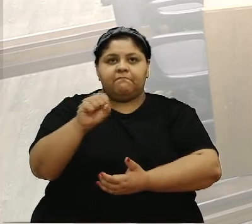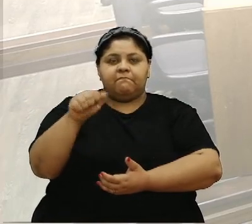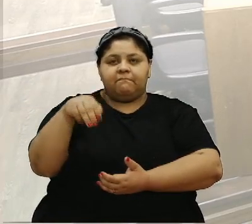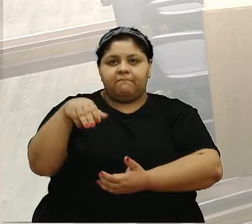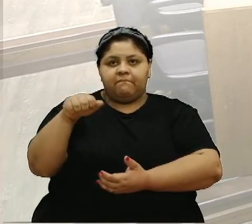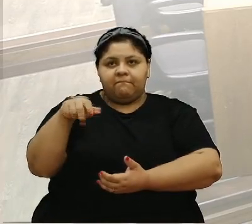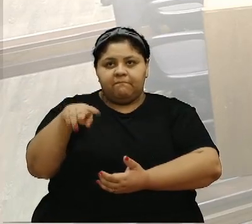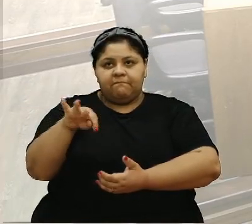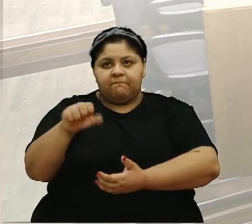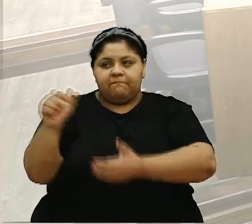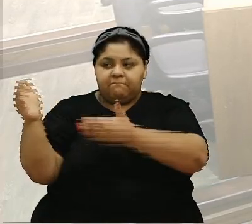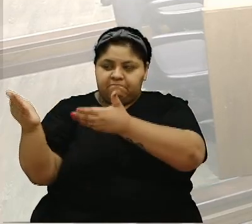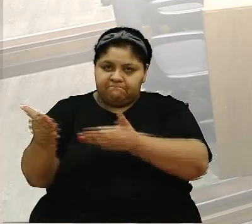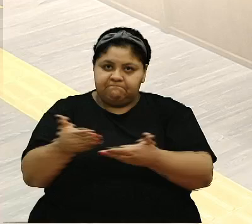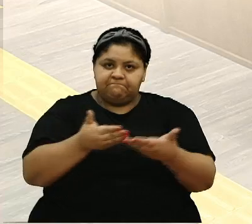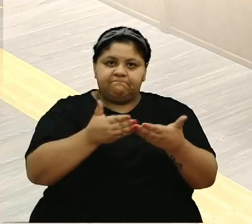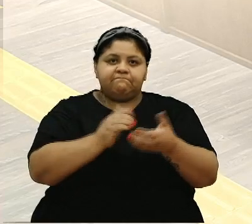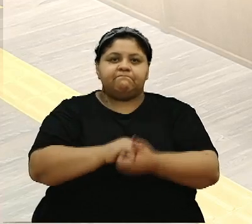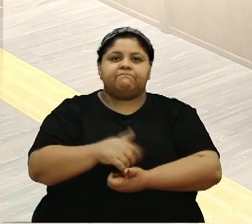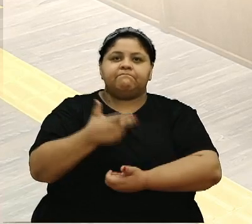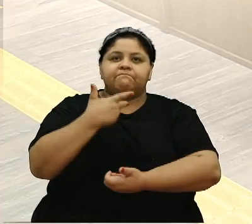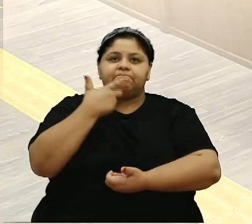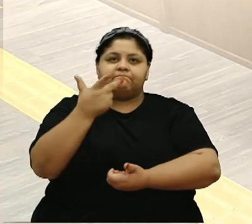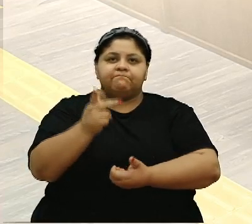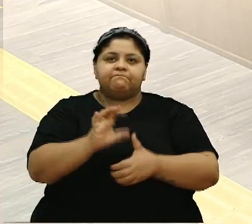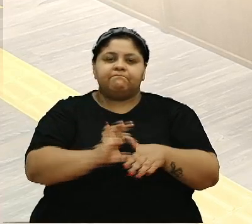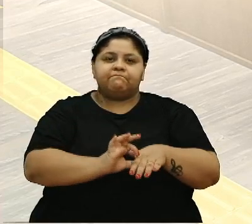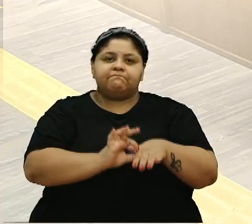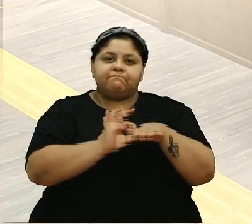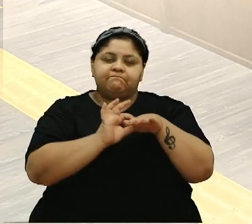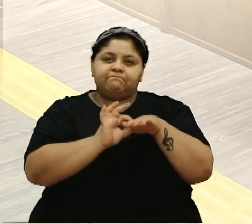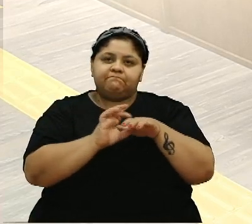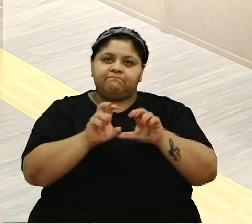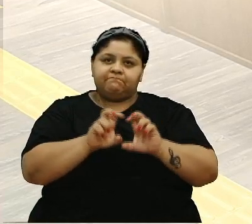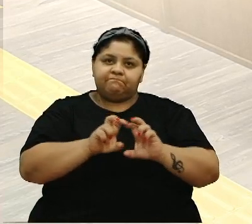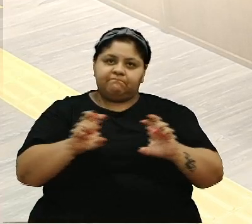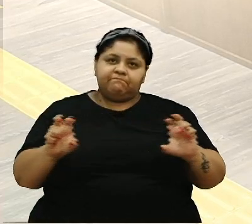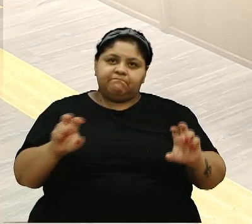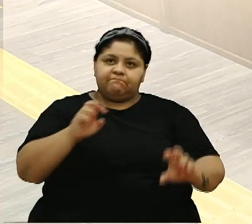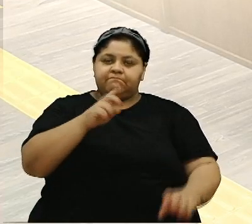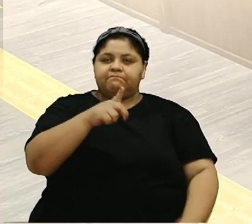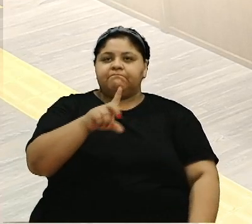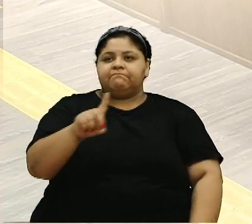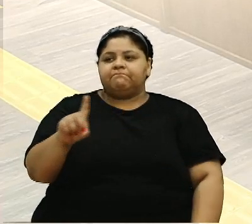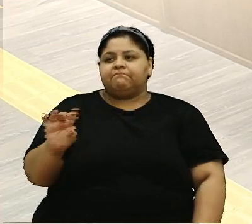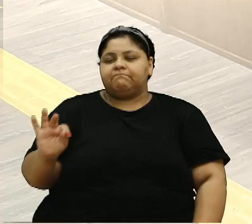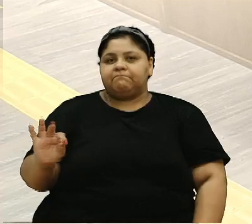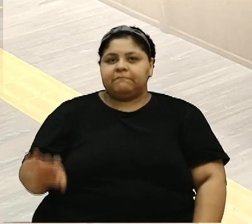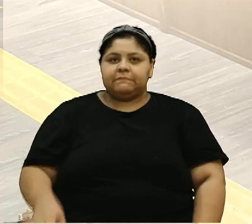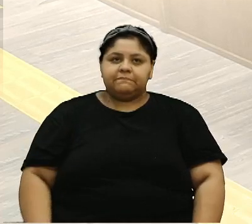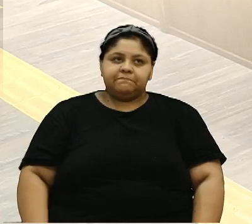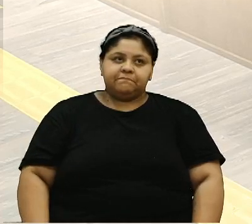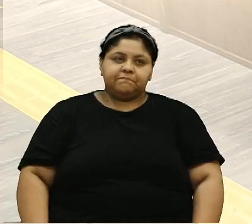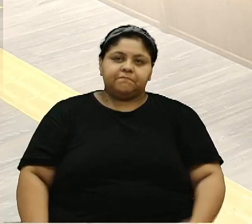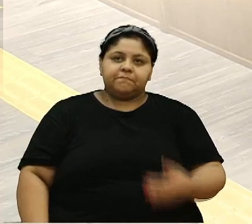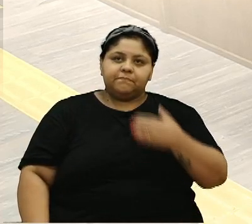bem-vindos. Declaração de líder, bancada do PDT.